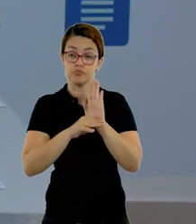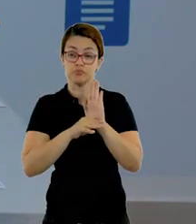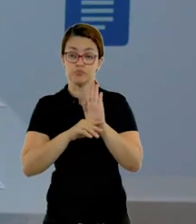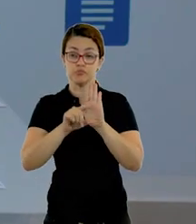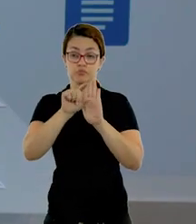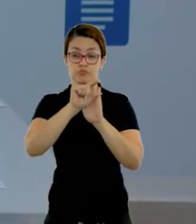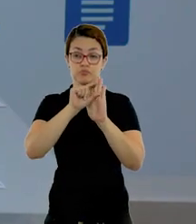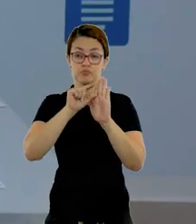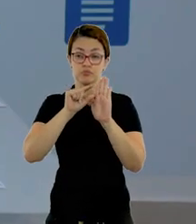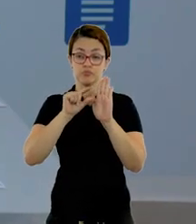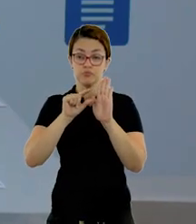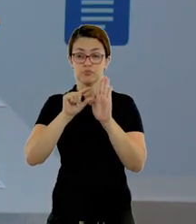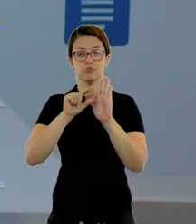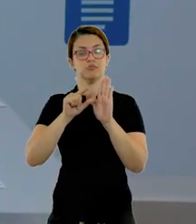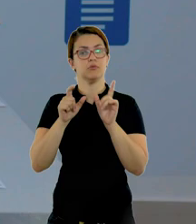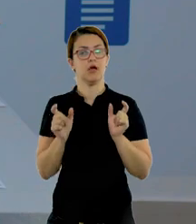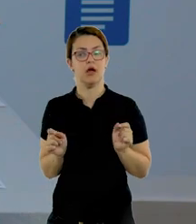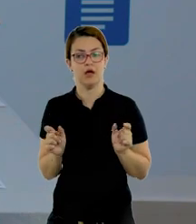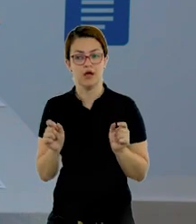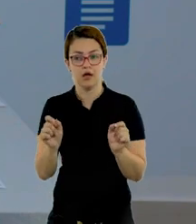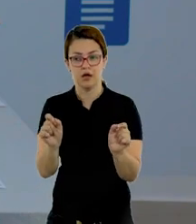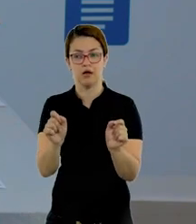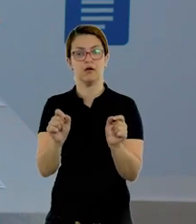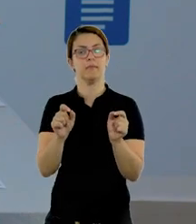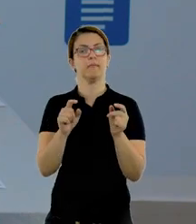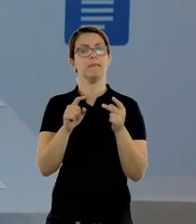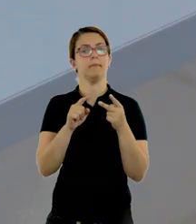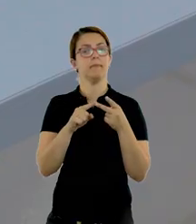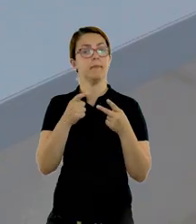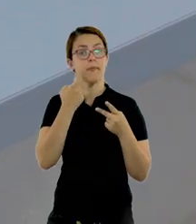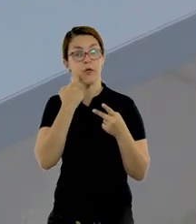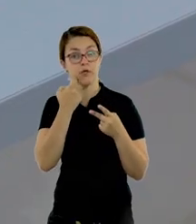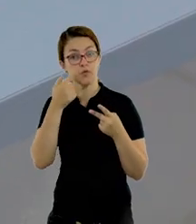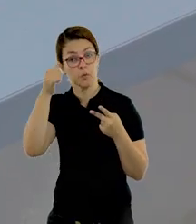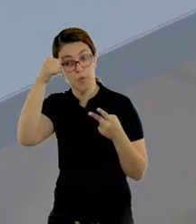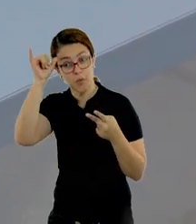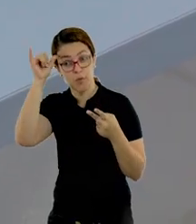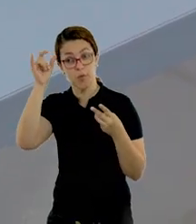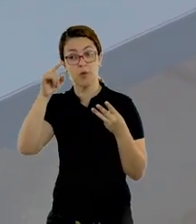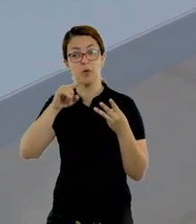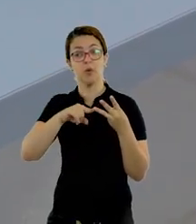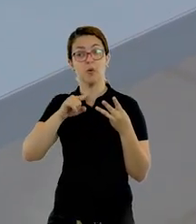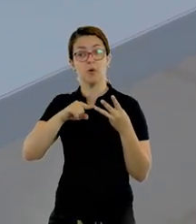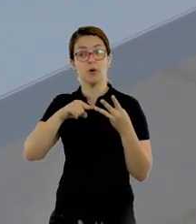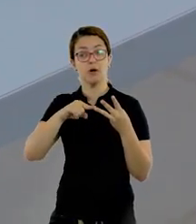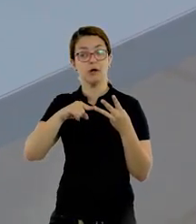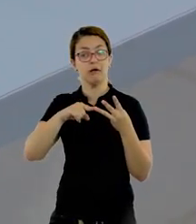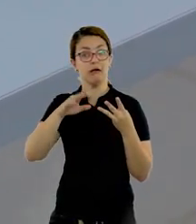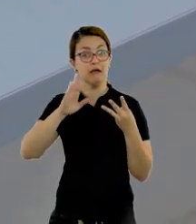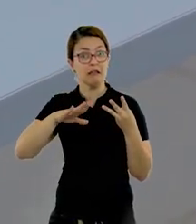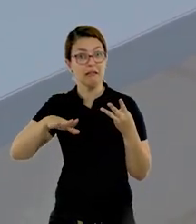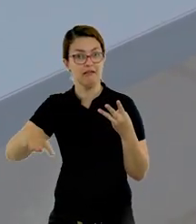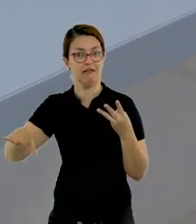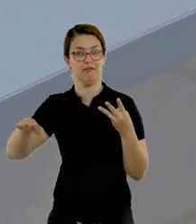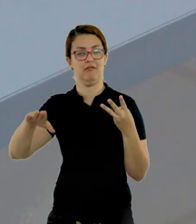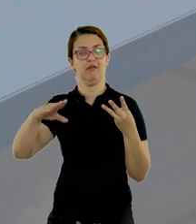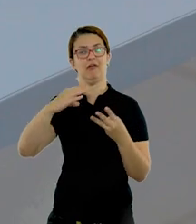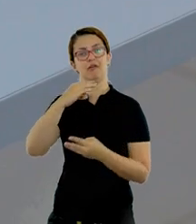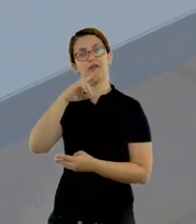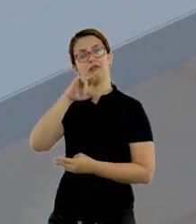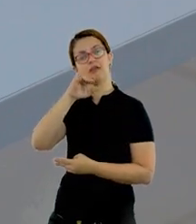Cascavel, tuiuiú, caranguejo, peixe-boi e, por fim, ele